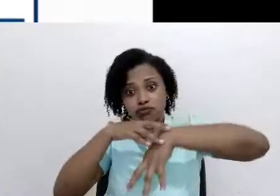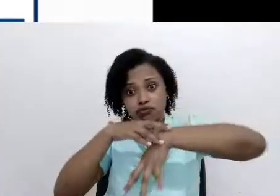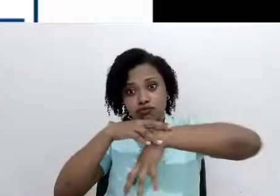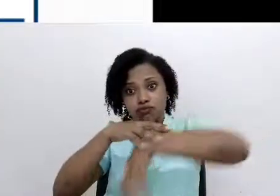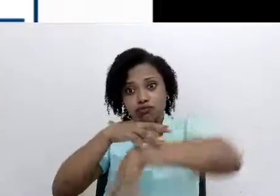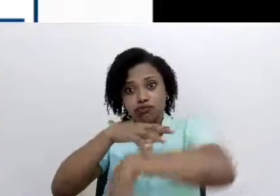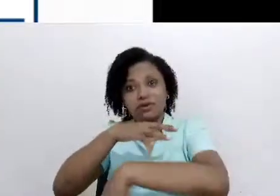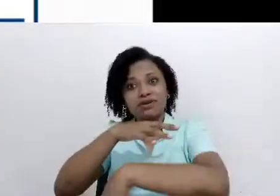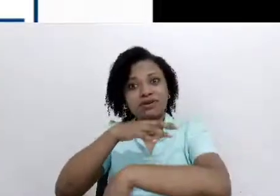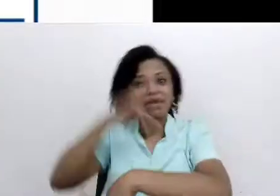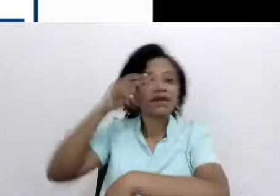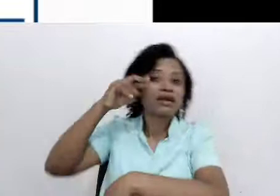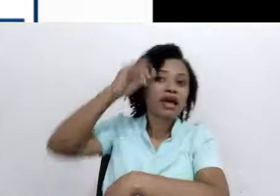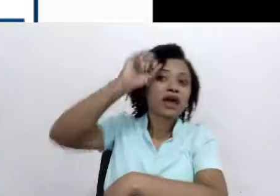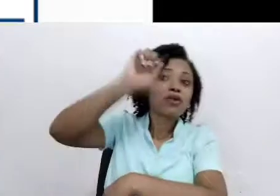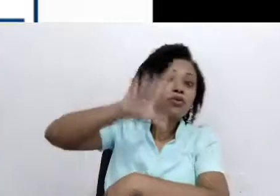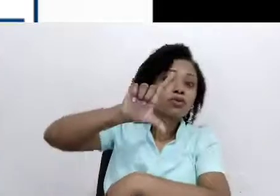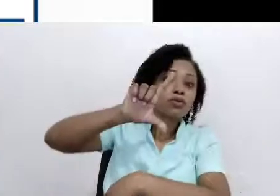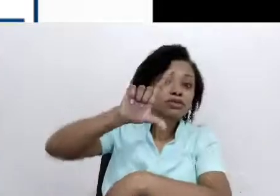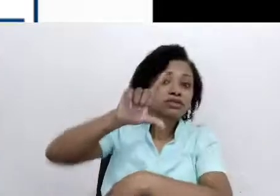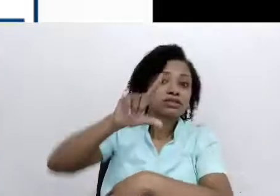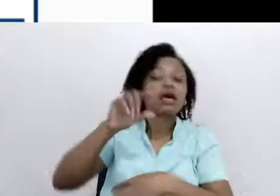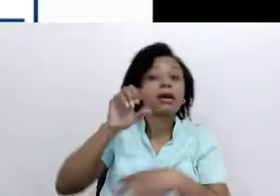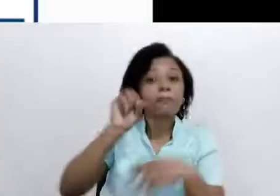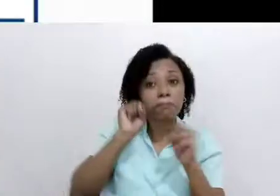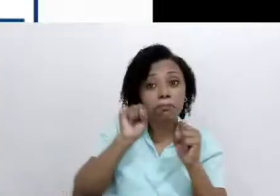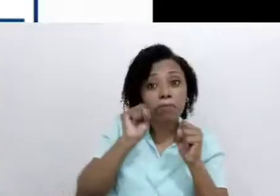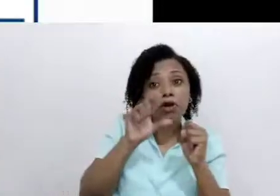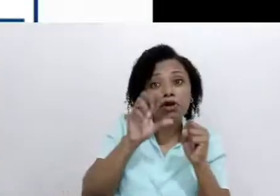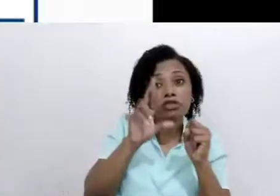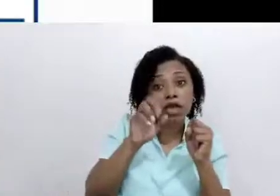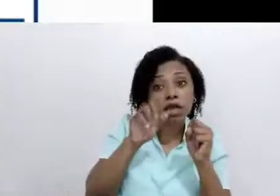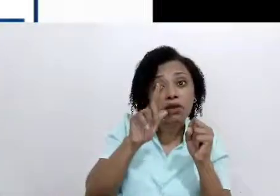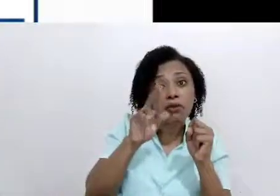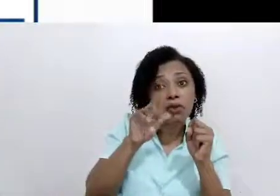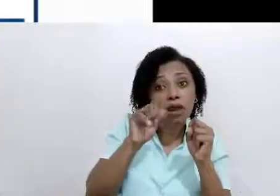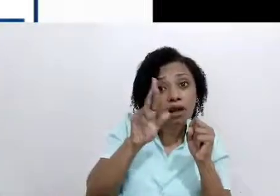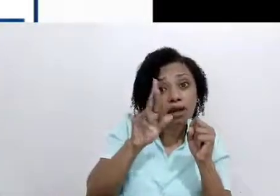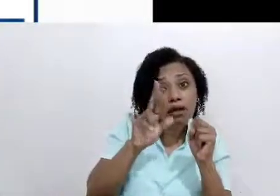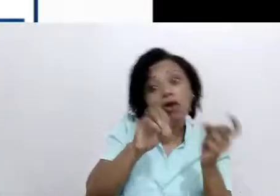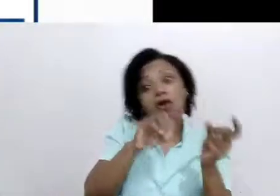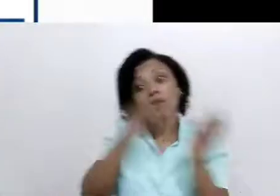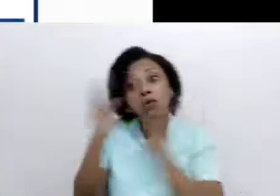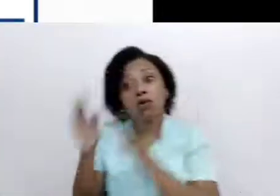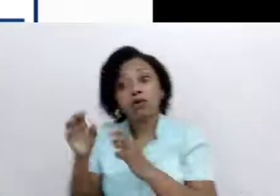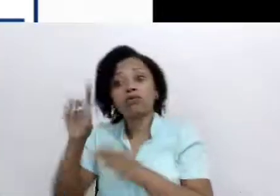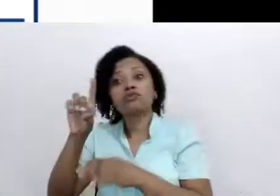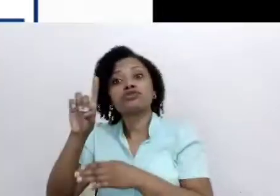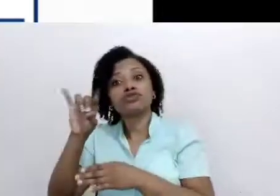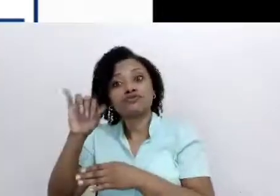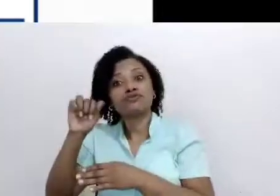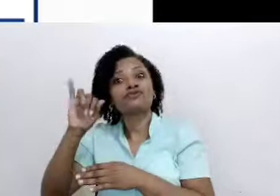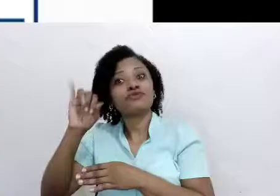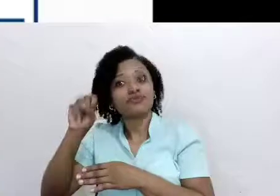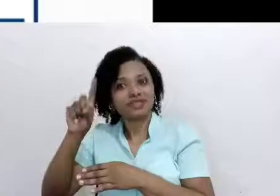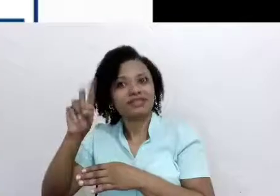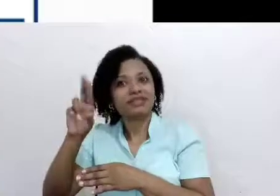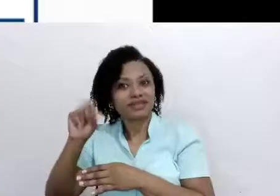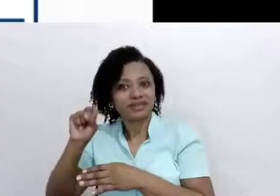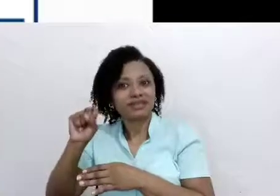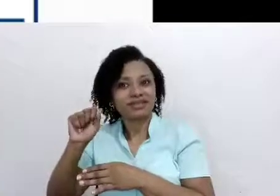outro. Do mesmo jeito da reflexão, ela pode ser regular ou difusa, com as